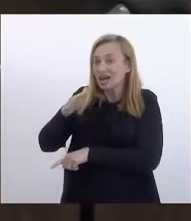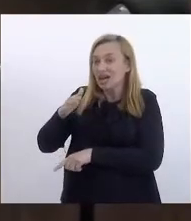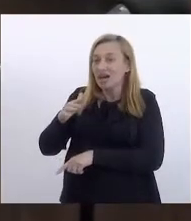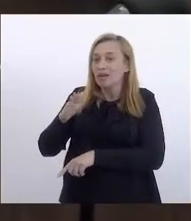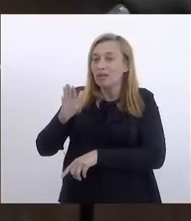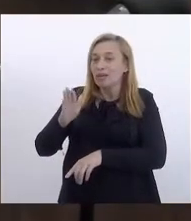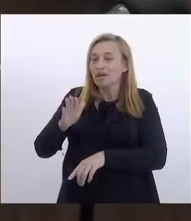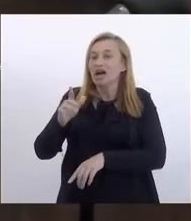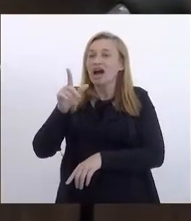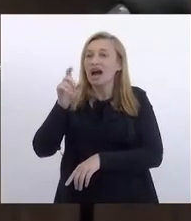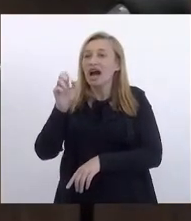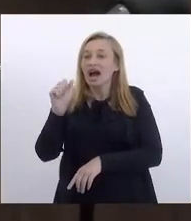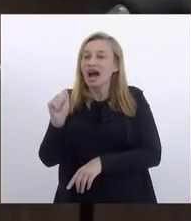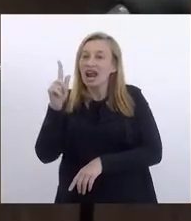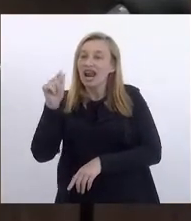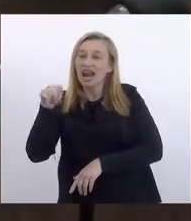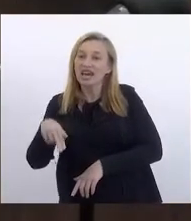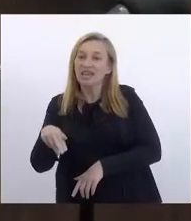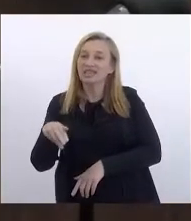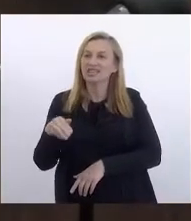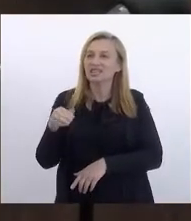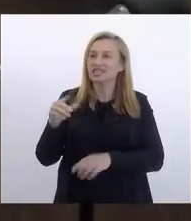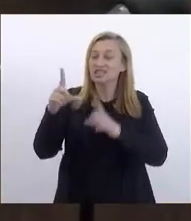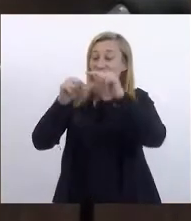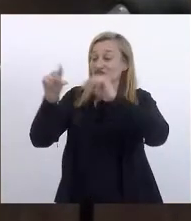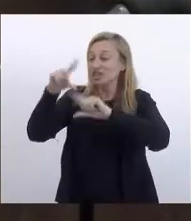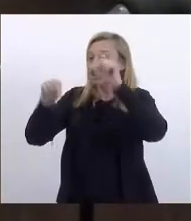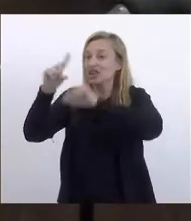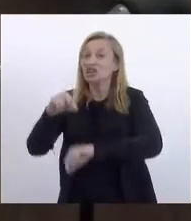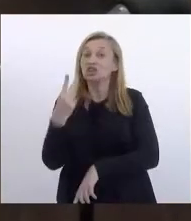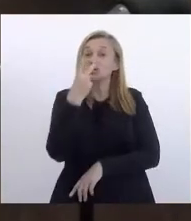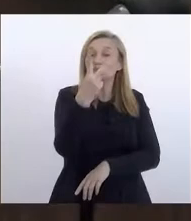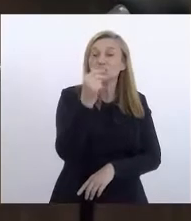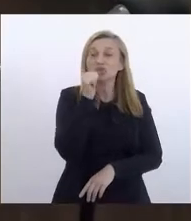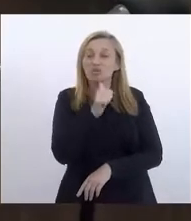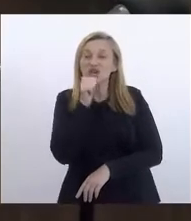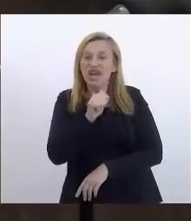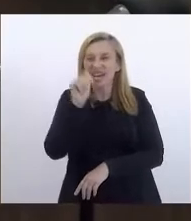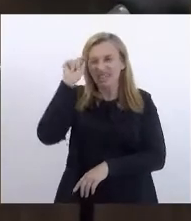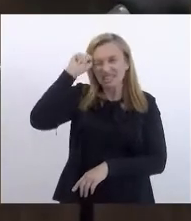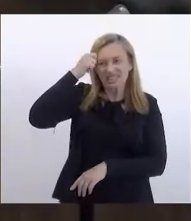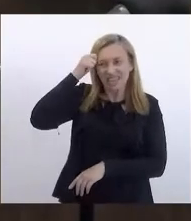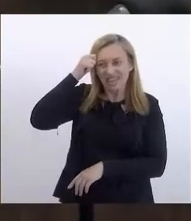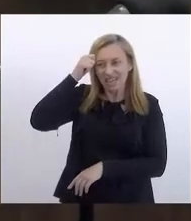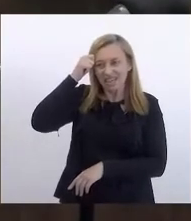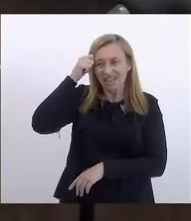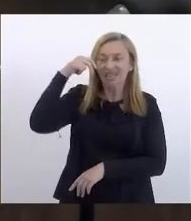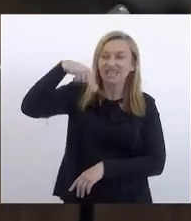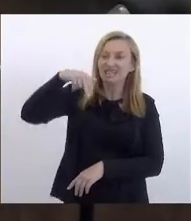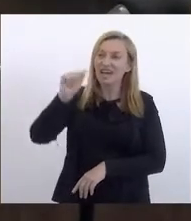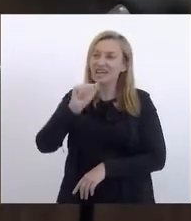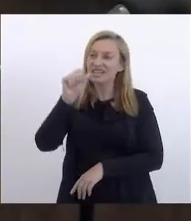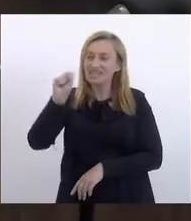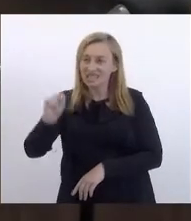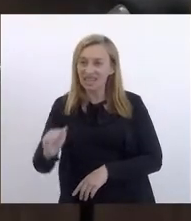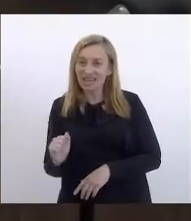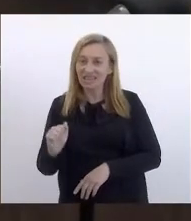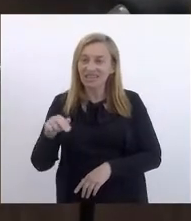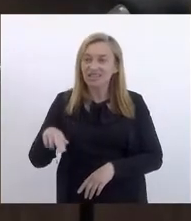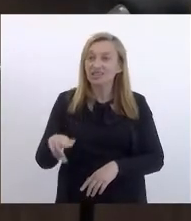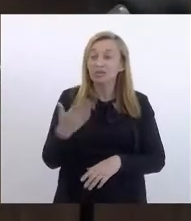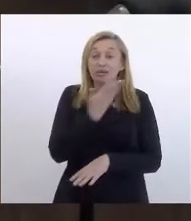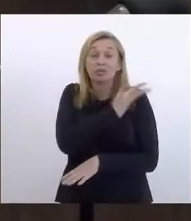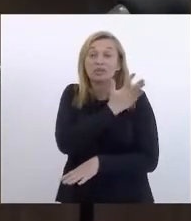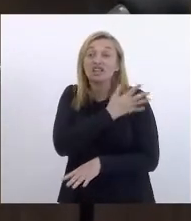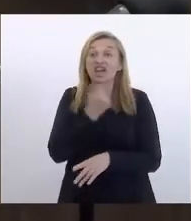que retrata duas cientistas negras na NASA dos anos 50 e 60 super discriminadas e elas fazem as